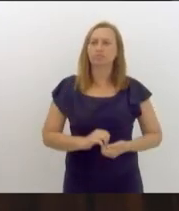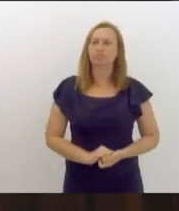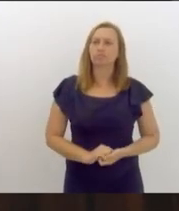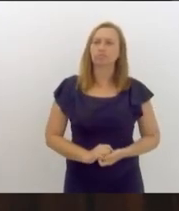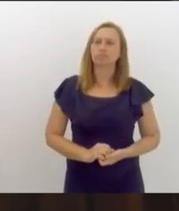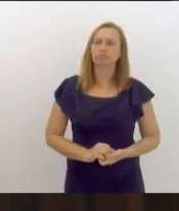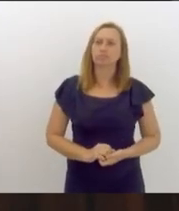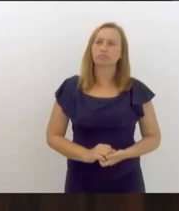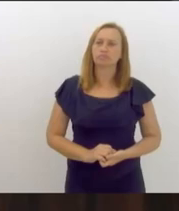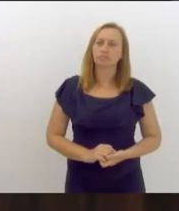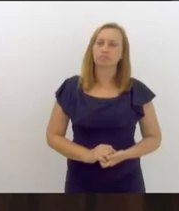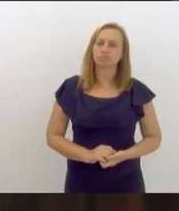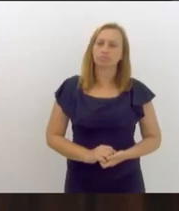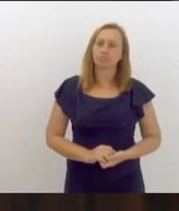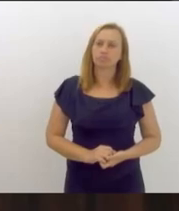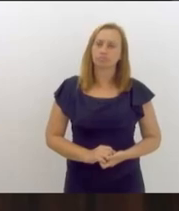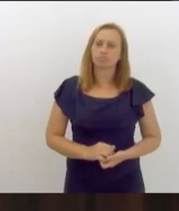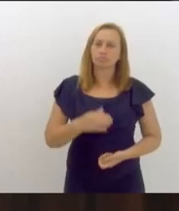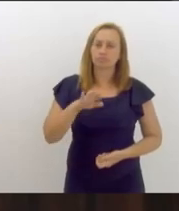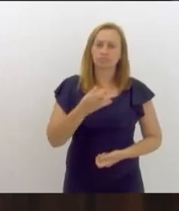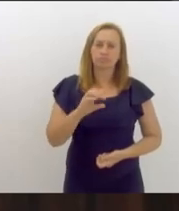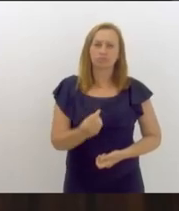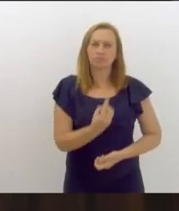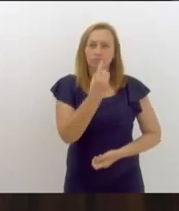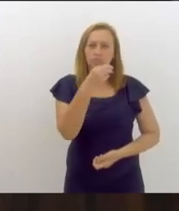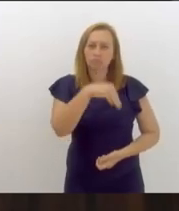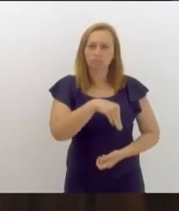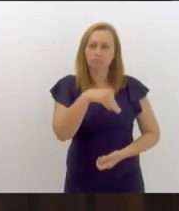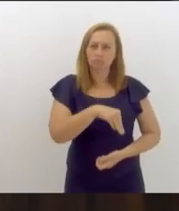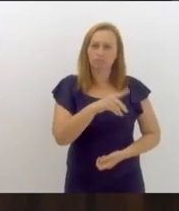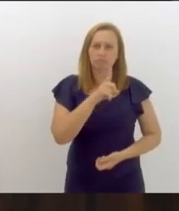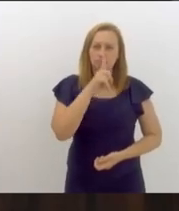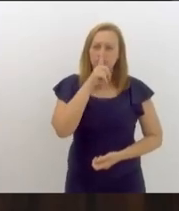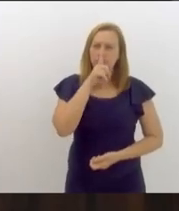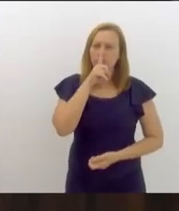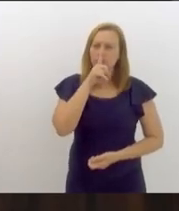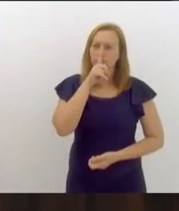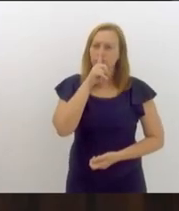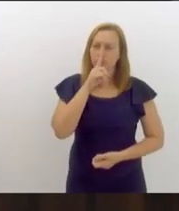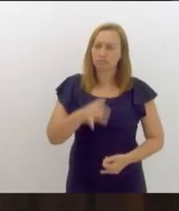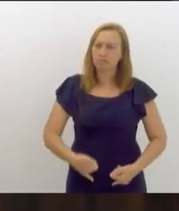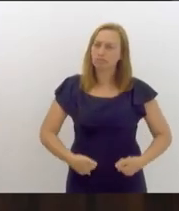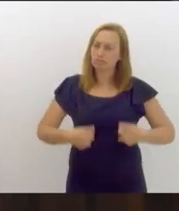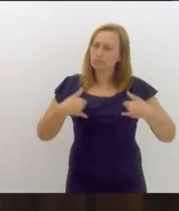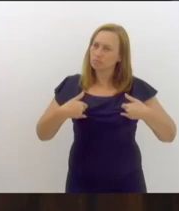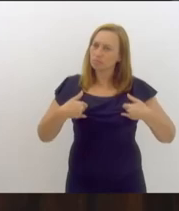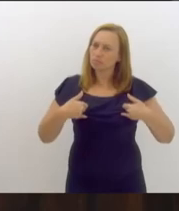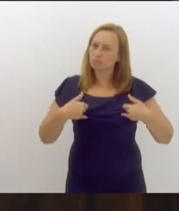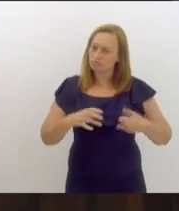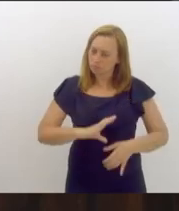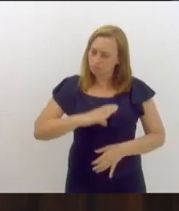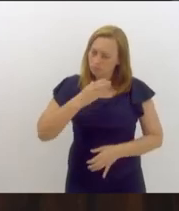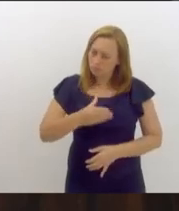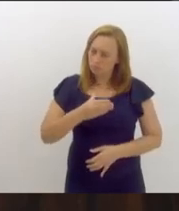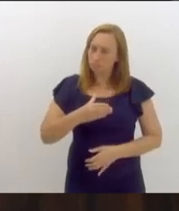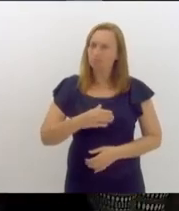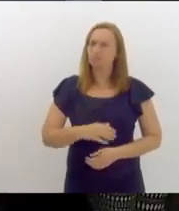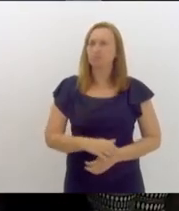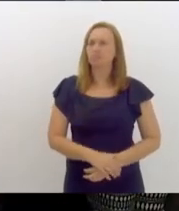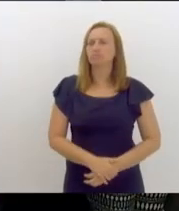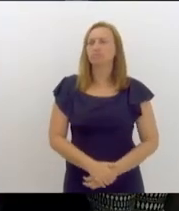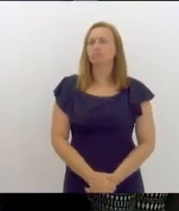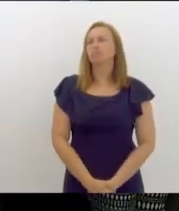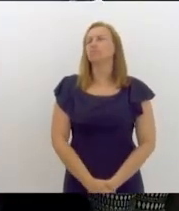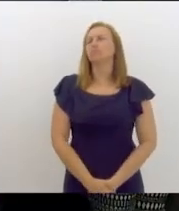o Marquinhos marcasse aí um minuto de silêncio com muita honra para esses nobres Valentes guerreiros